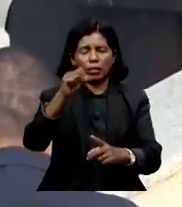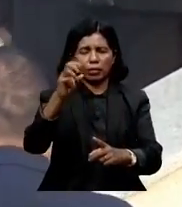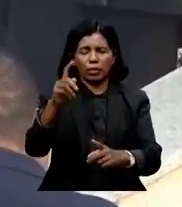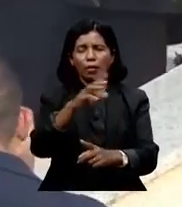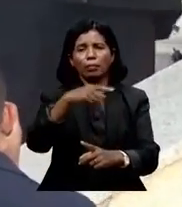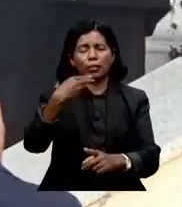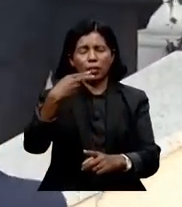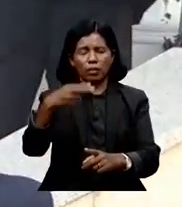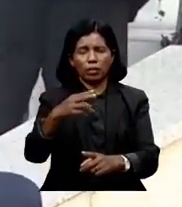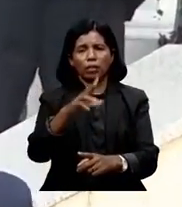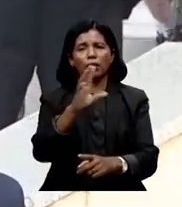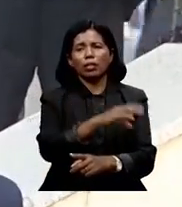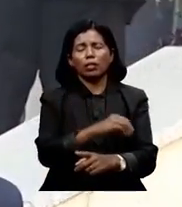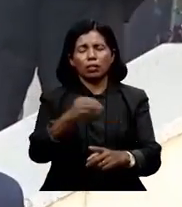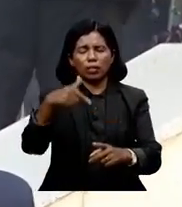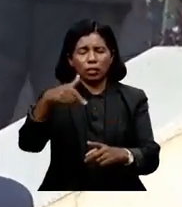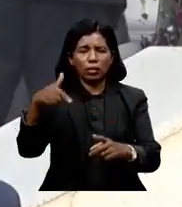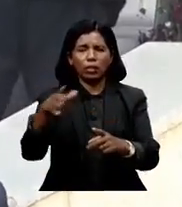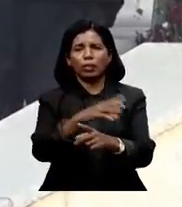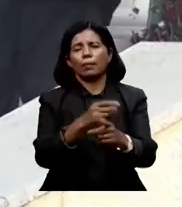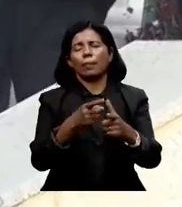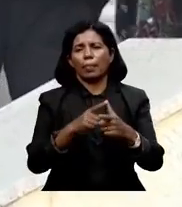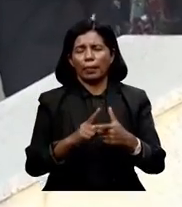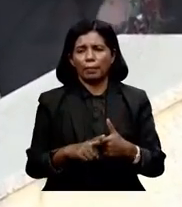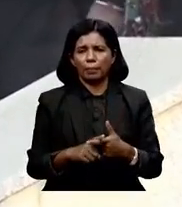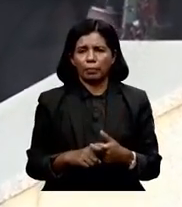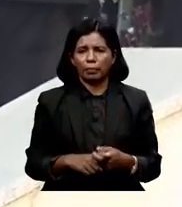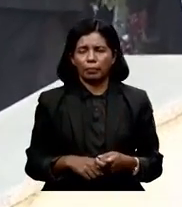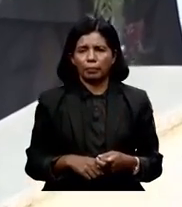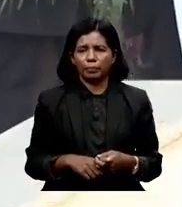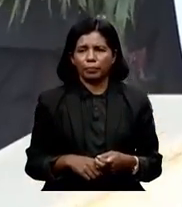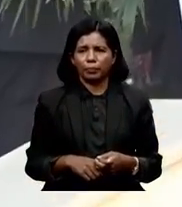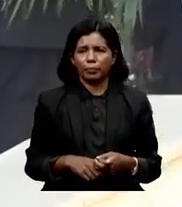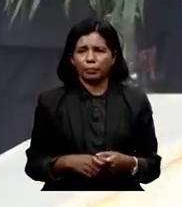PCAT, Corca no Arte Rituais 77. Agostinho da Costa, Romualdo Neves, GMN.